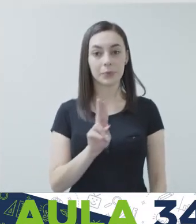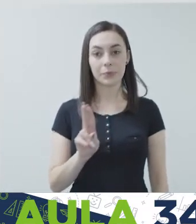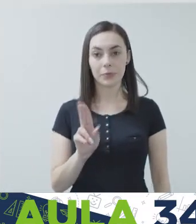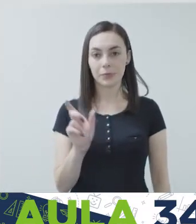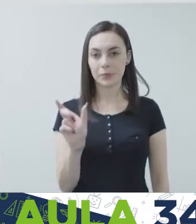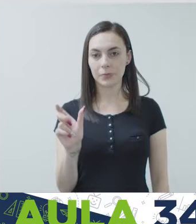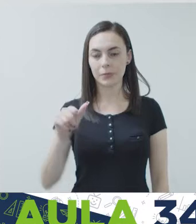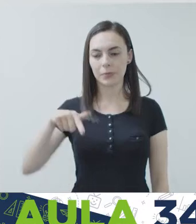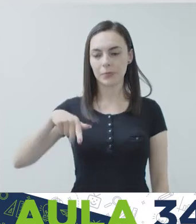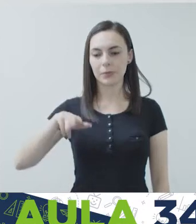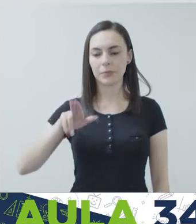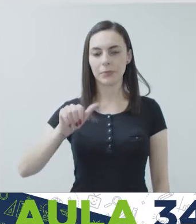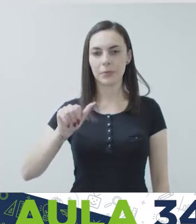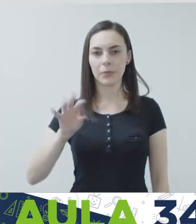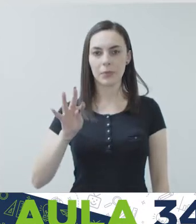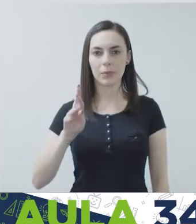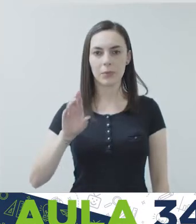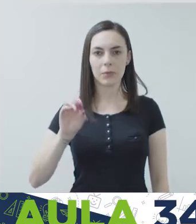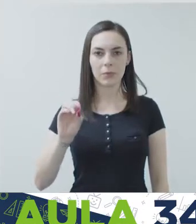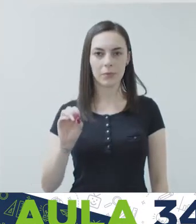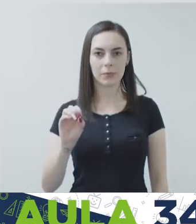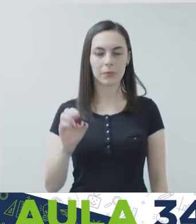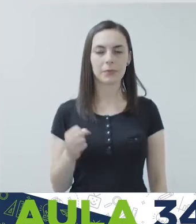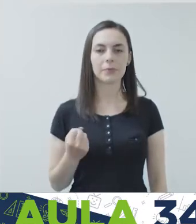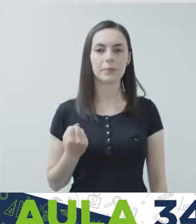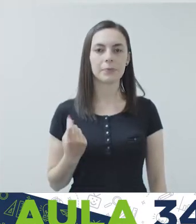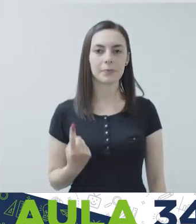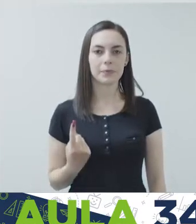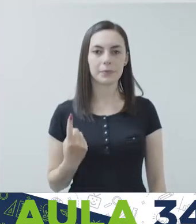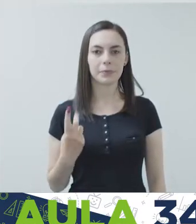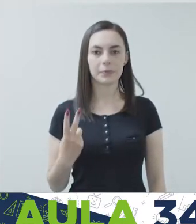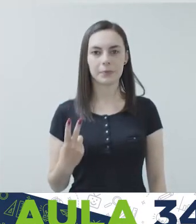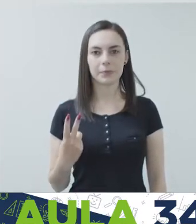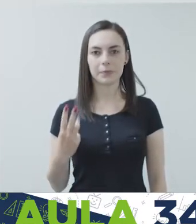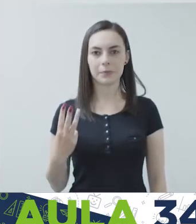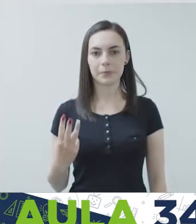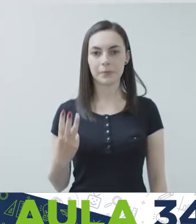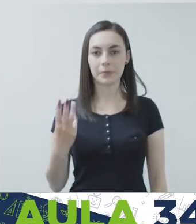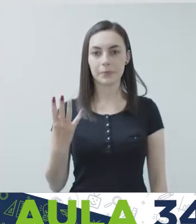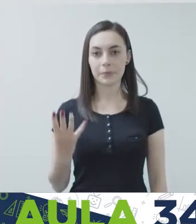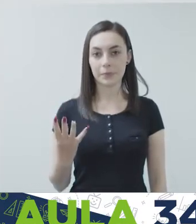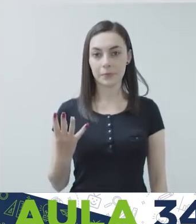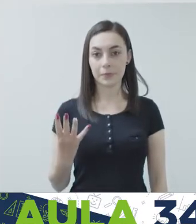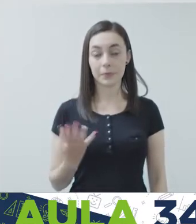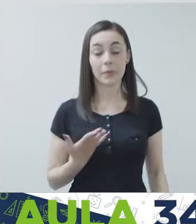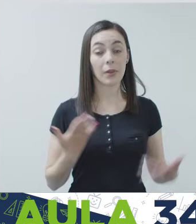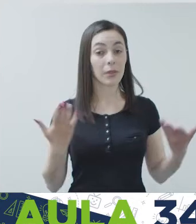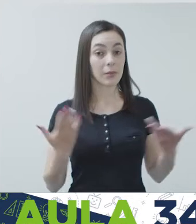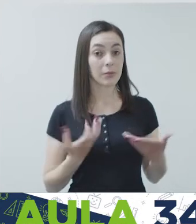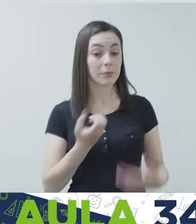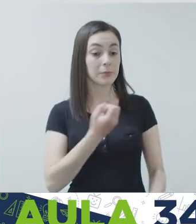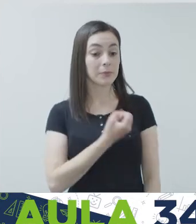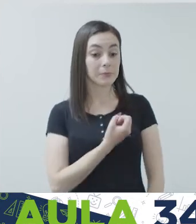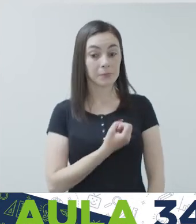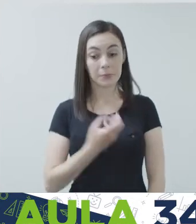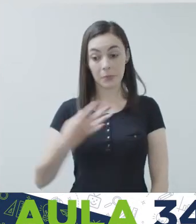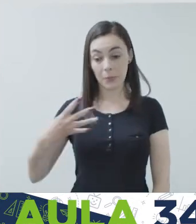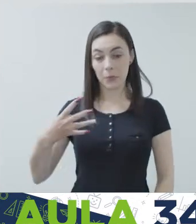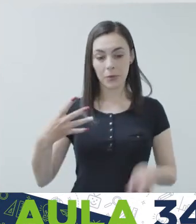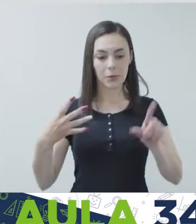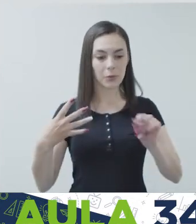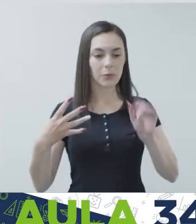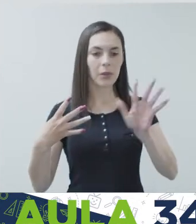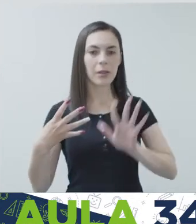4. Um, dois, três, quatro. Para este número, a professora